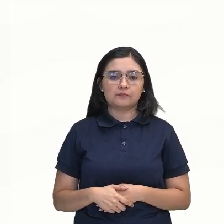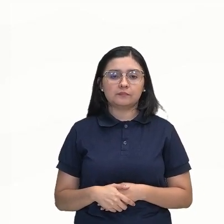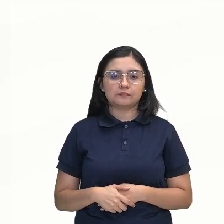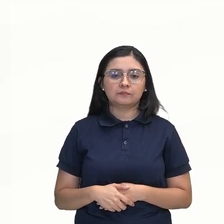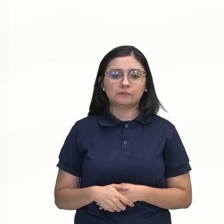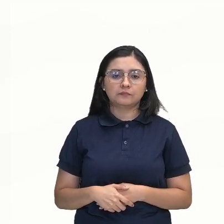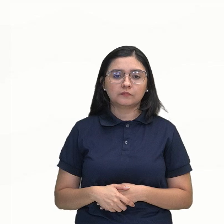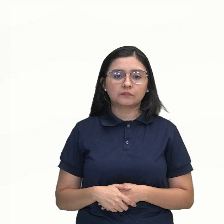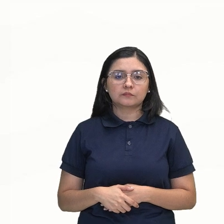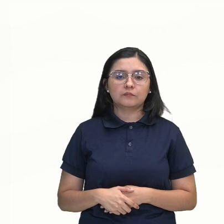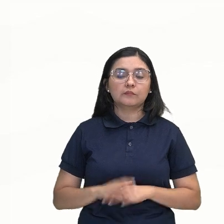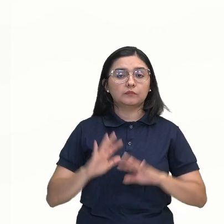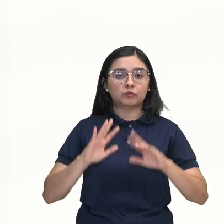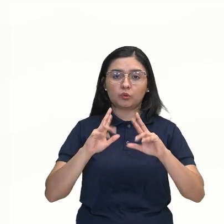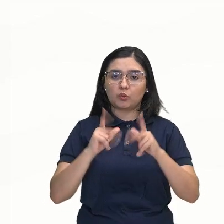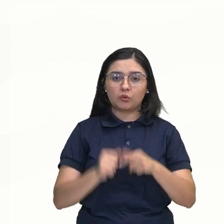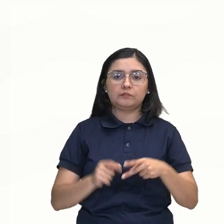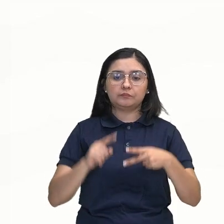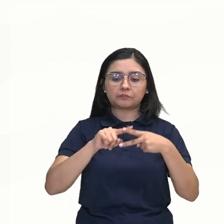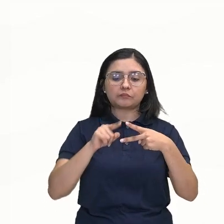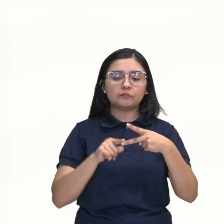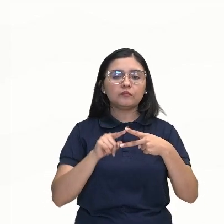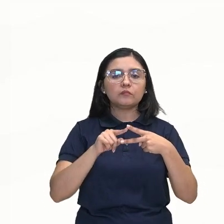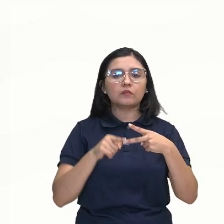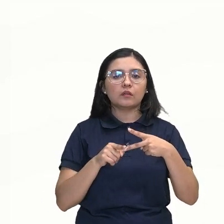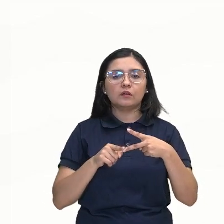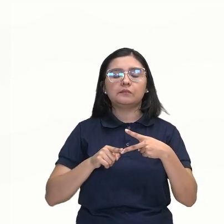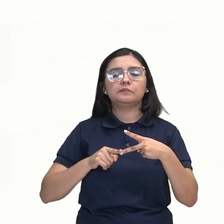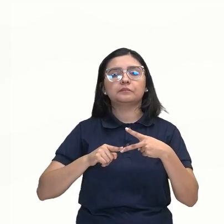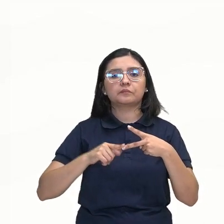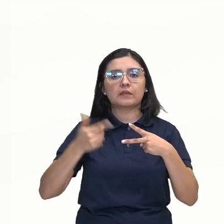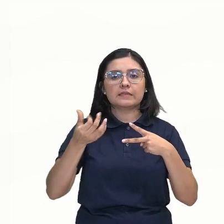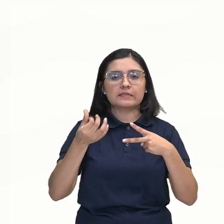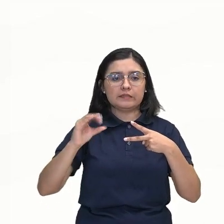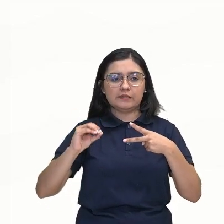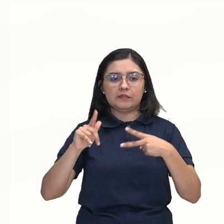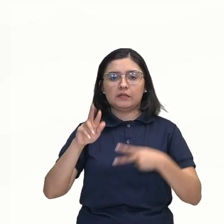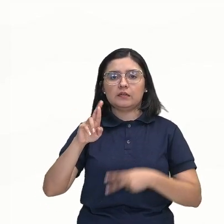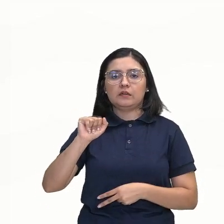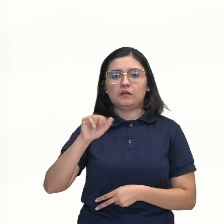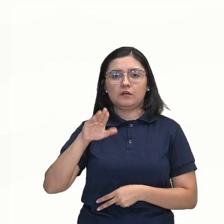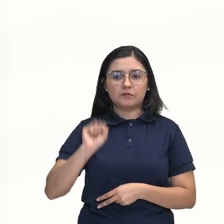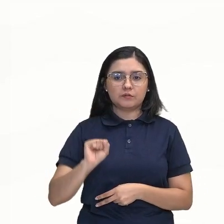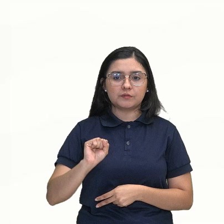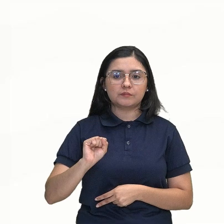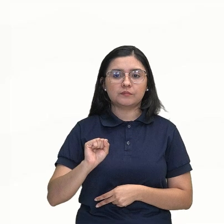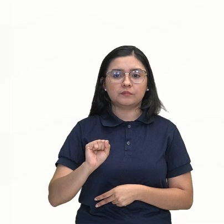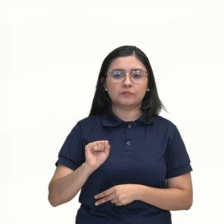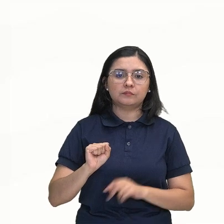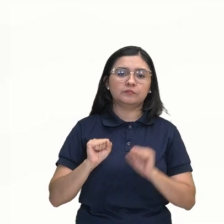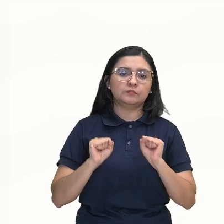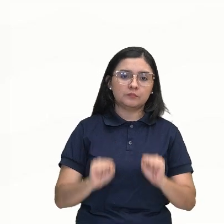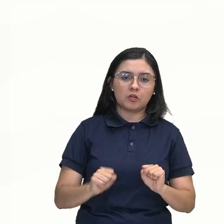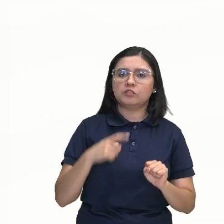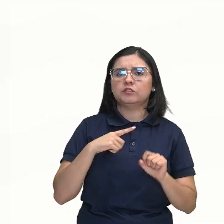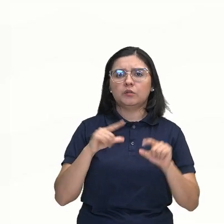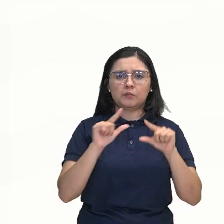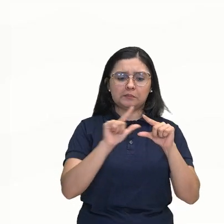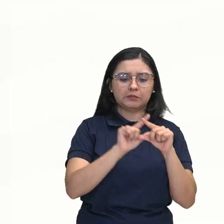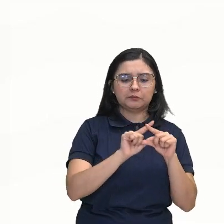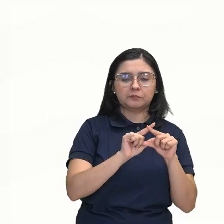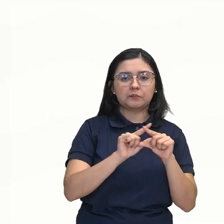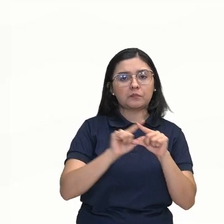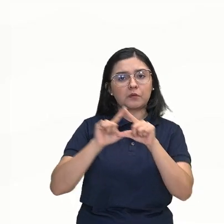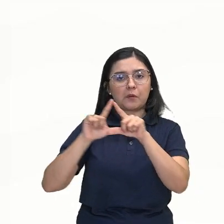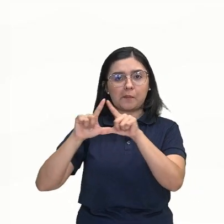Todos eles medem 60 graus, tá? Independente de ser o maior